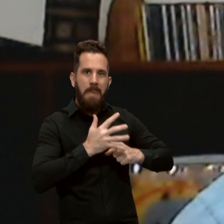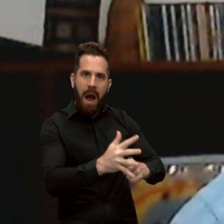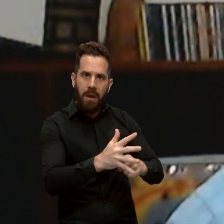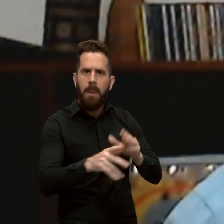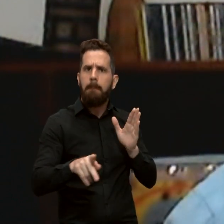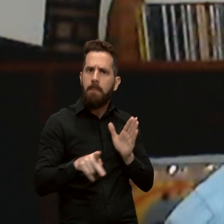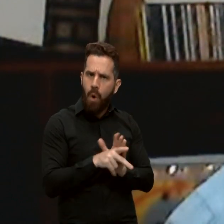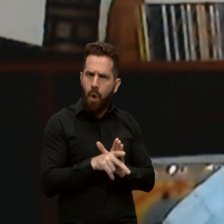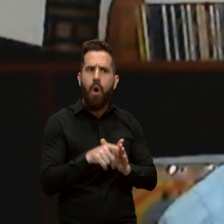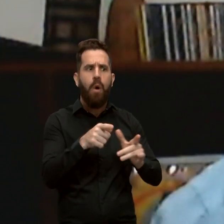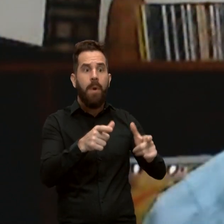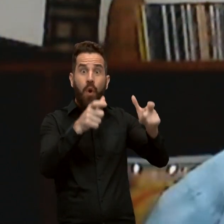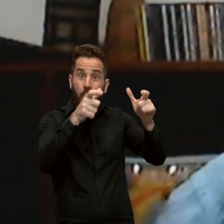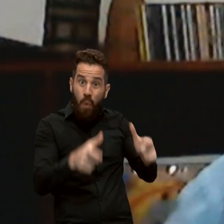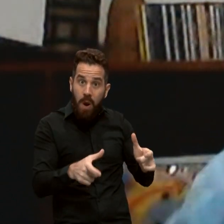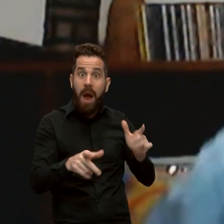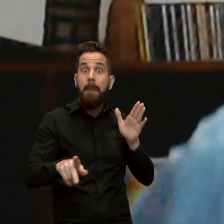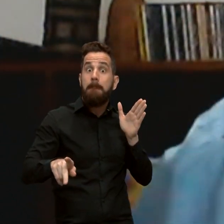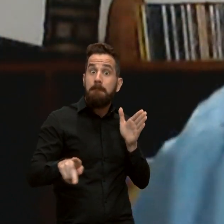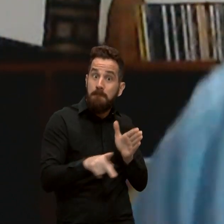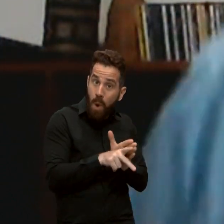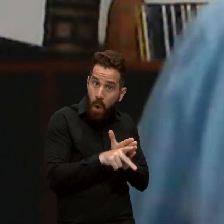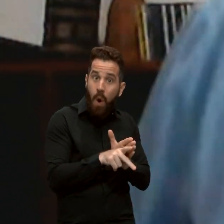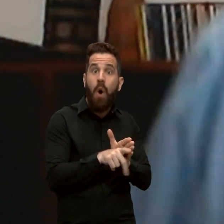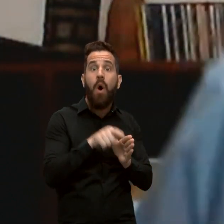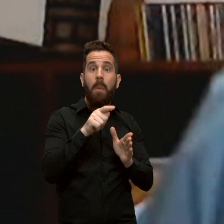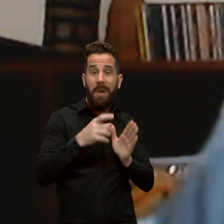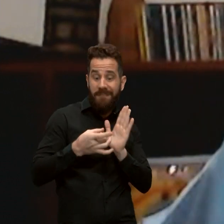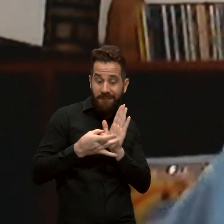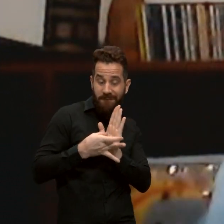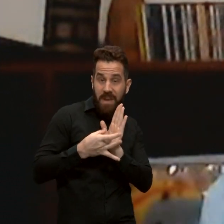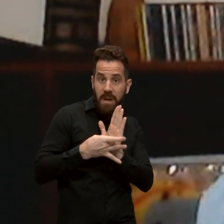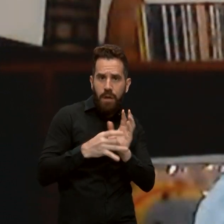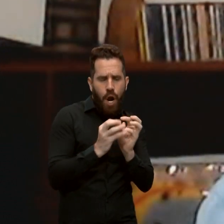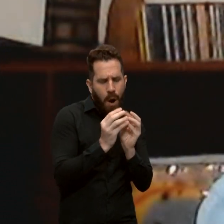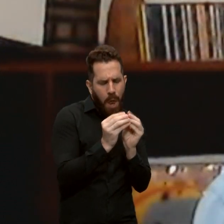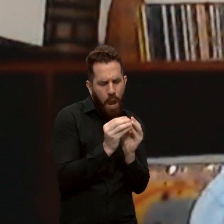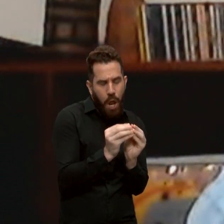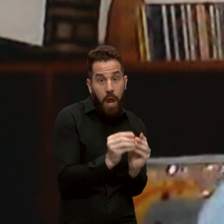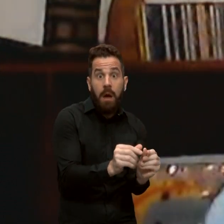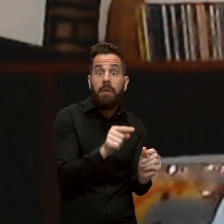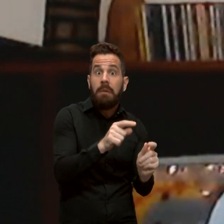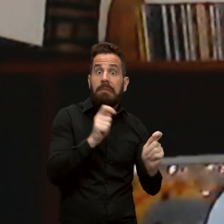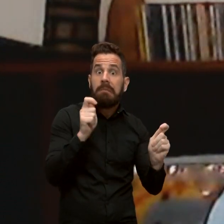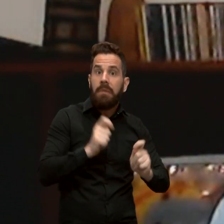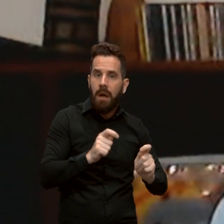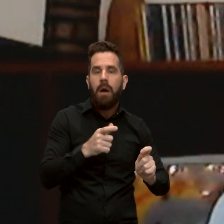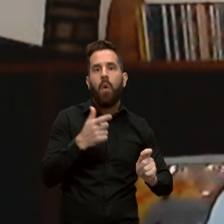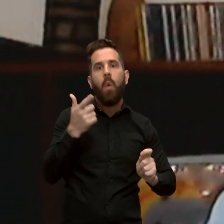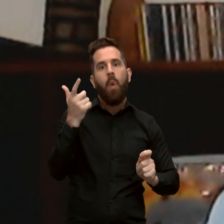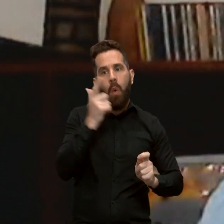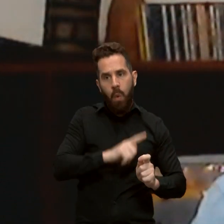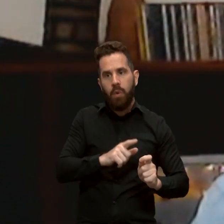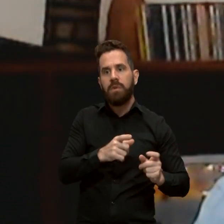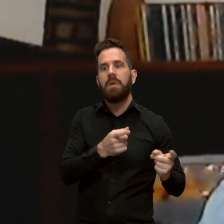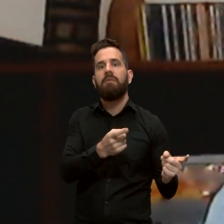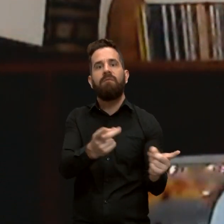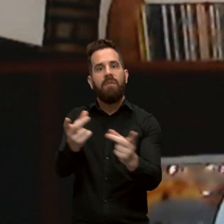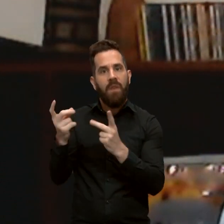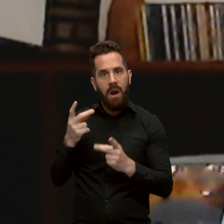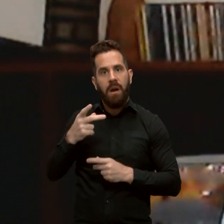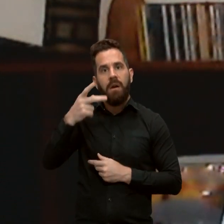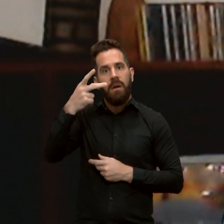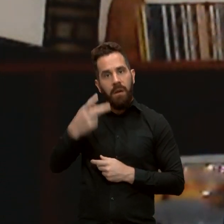vidro e que hoje causou um impacto significativo no mercado de vidro aqui de Goiânia, né? Para você